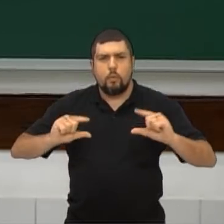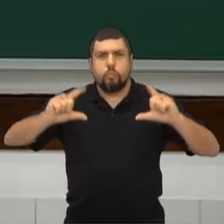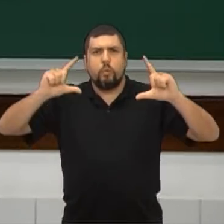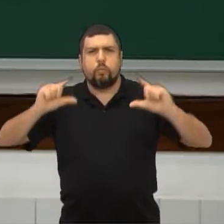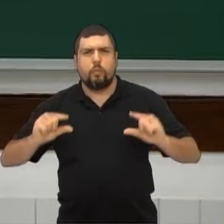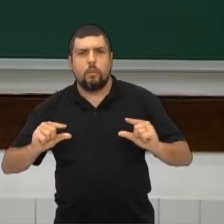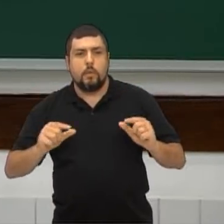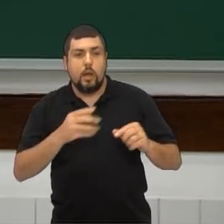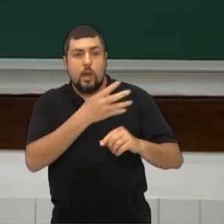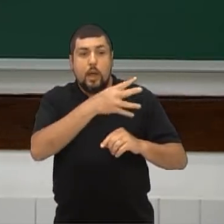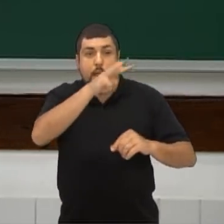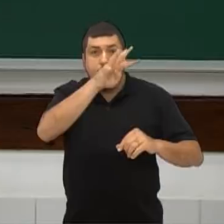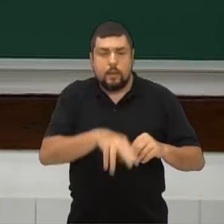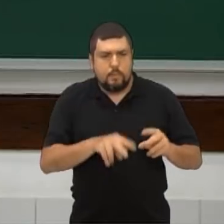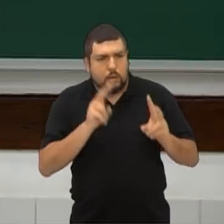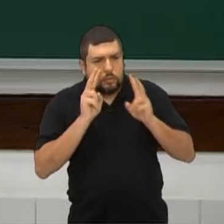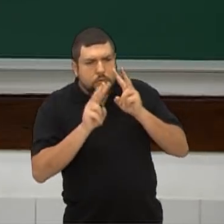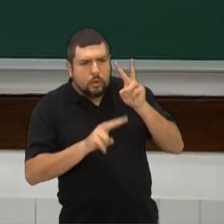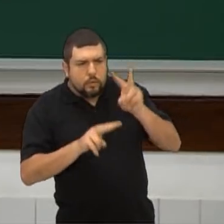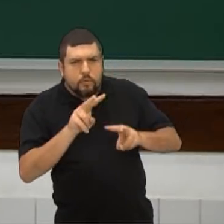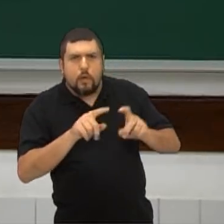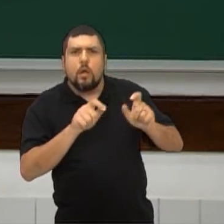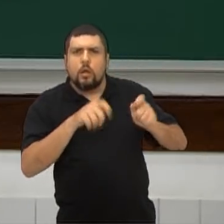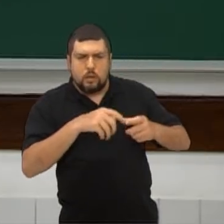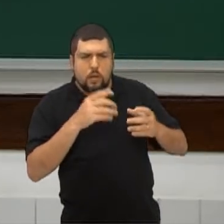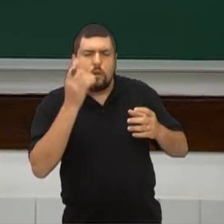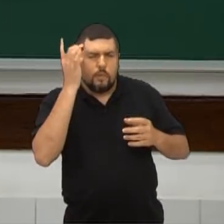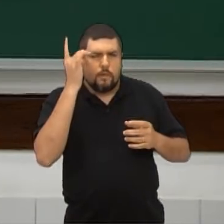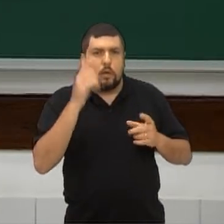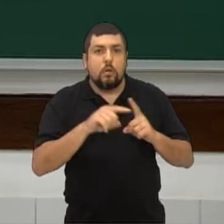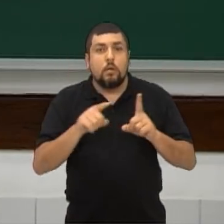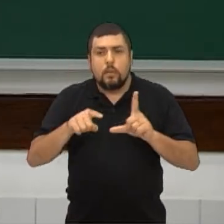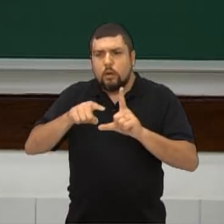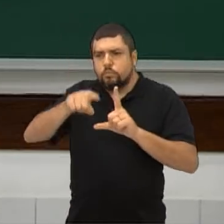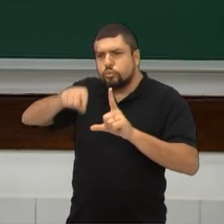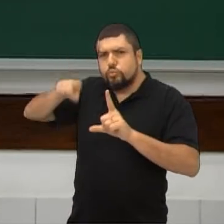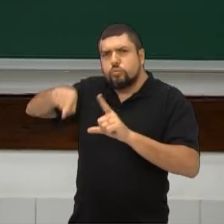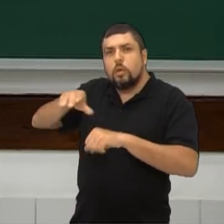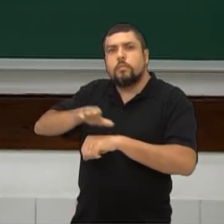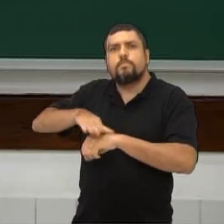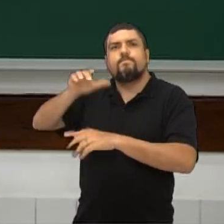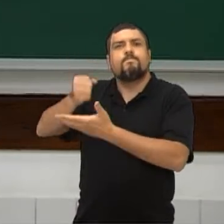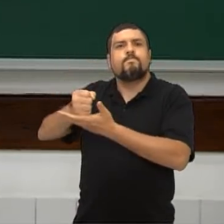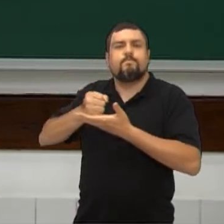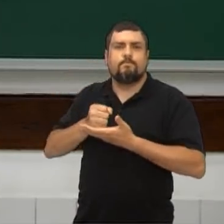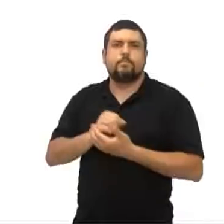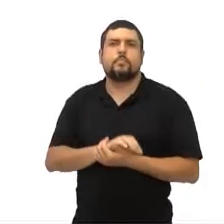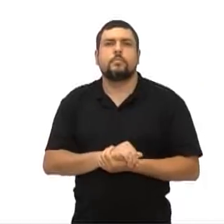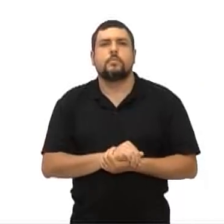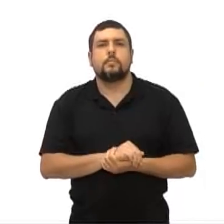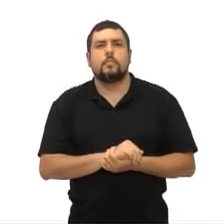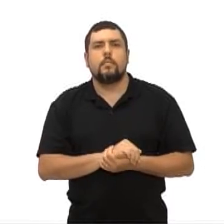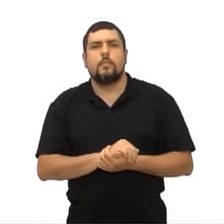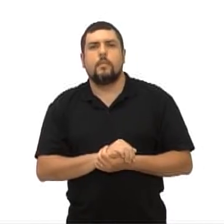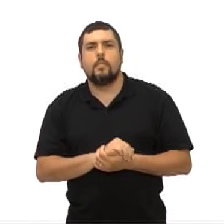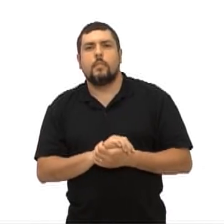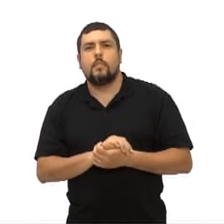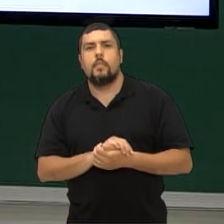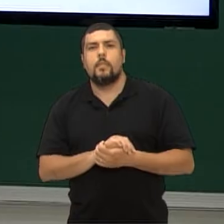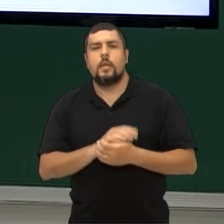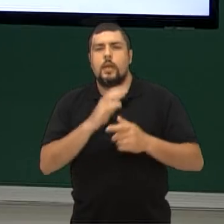conseguem entregar para a gente, apesar de já facilitarem bastante. Então, respondendo à pergunta, fevereiro e maio, ambos com